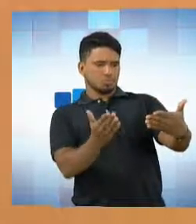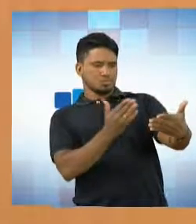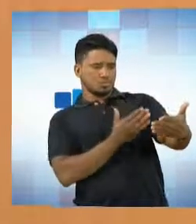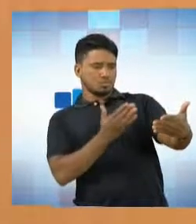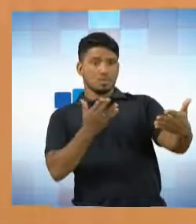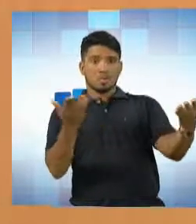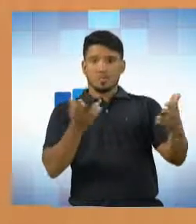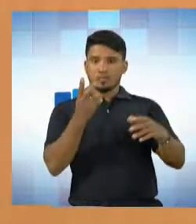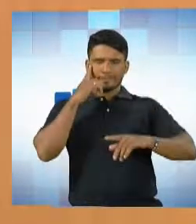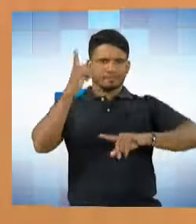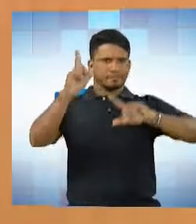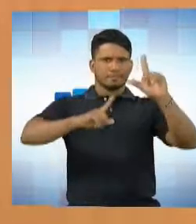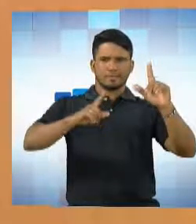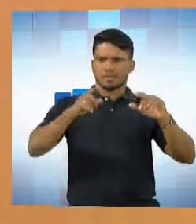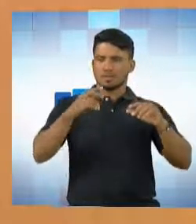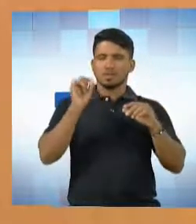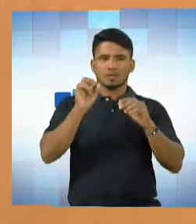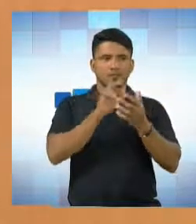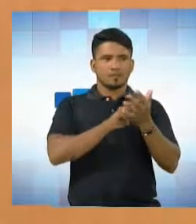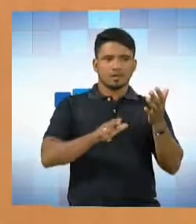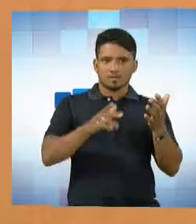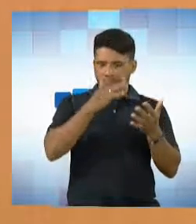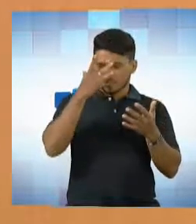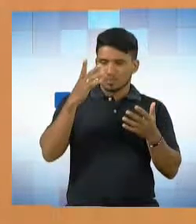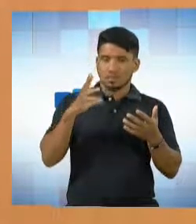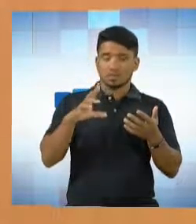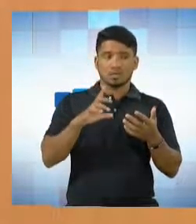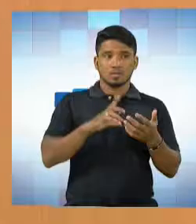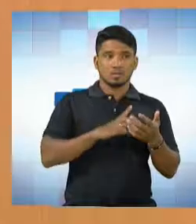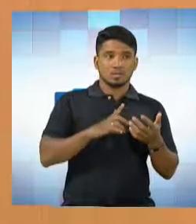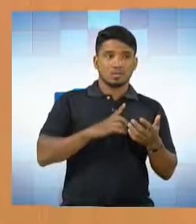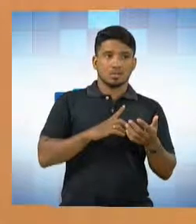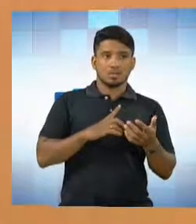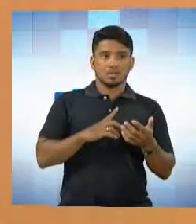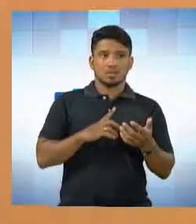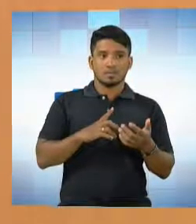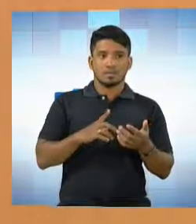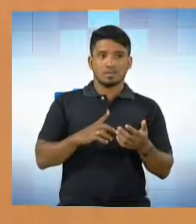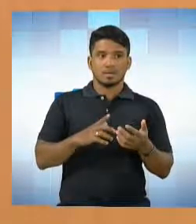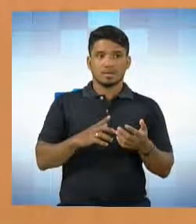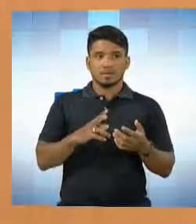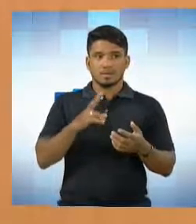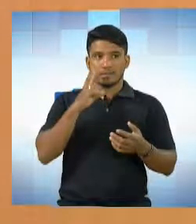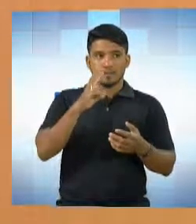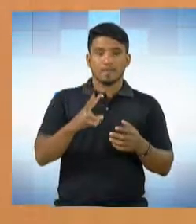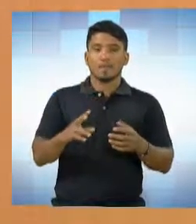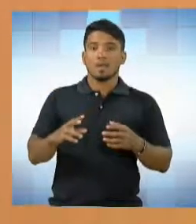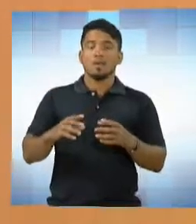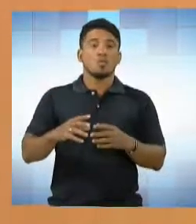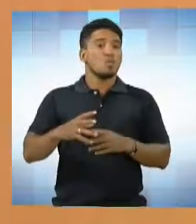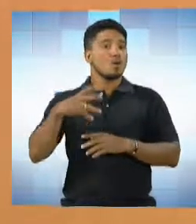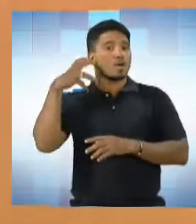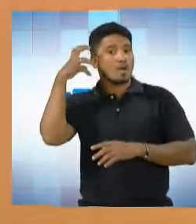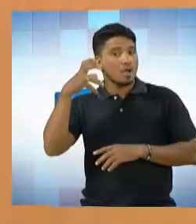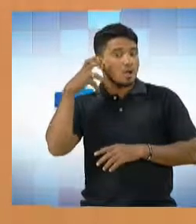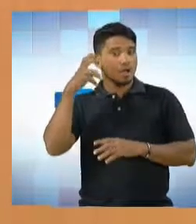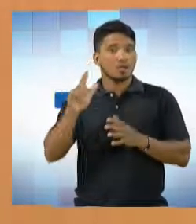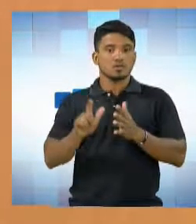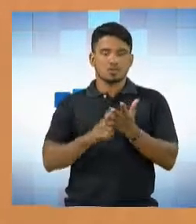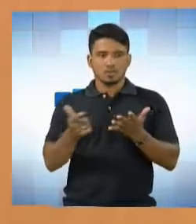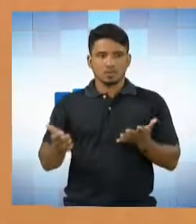e hoje eu vejo também o interesse de vários companheiros também entrar nesse universo do rádio,